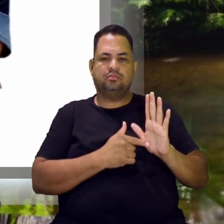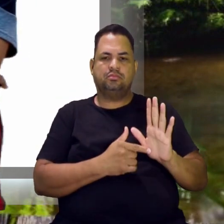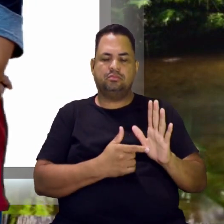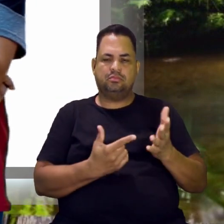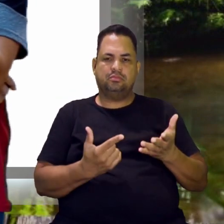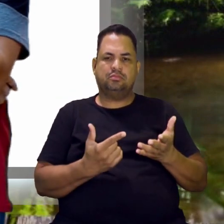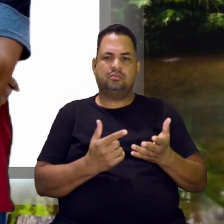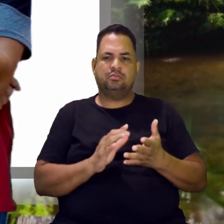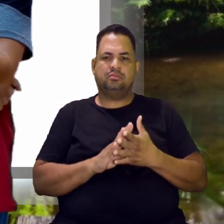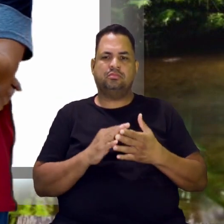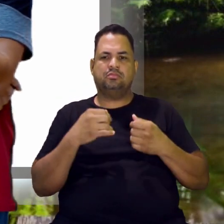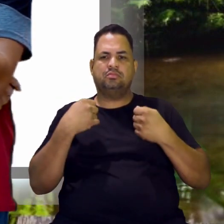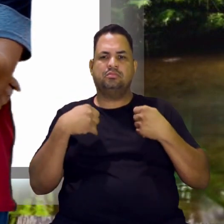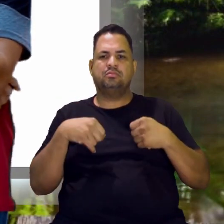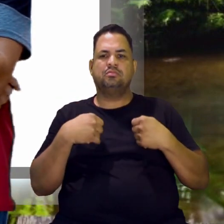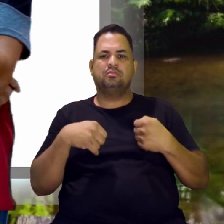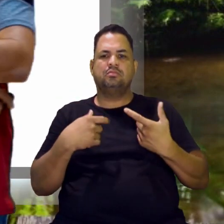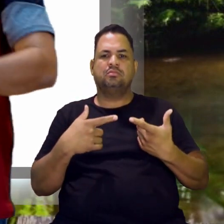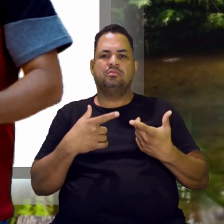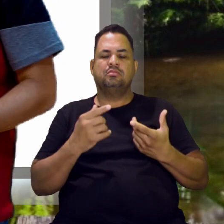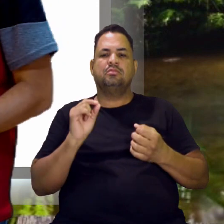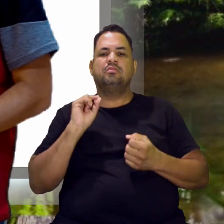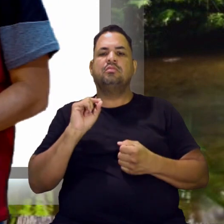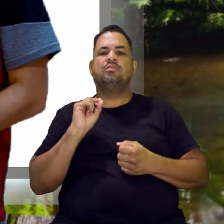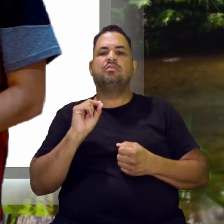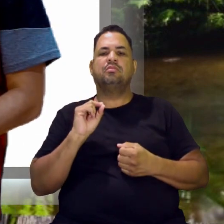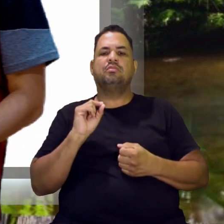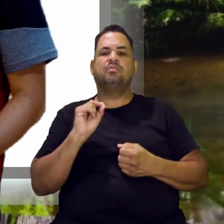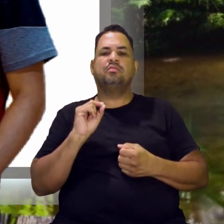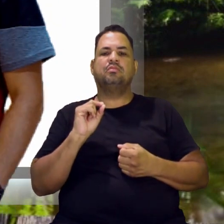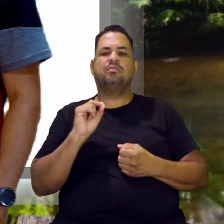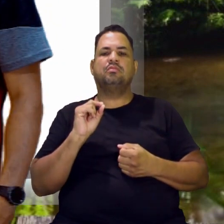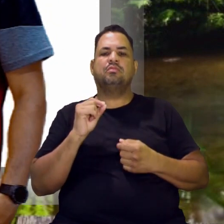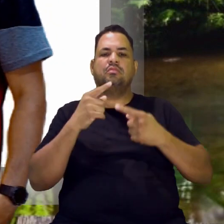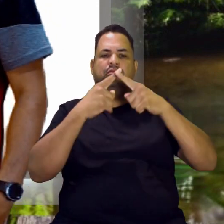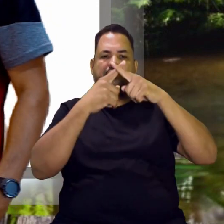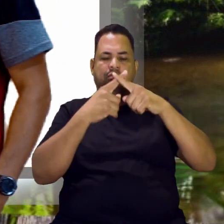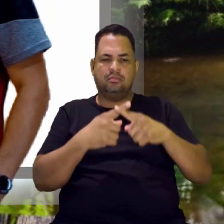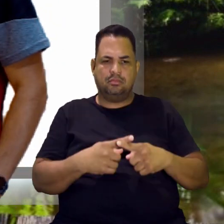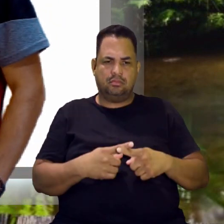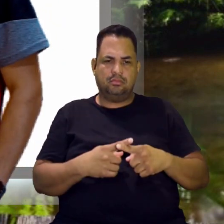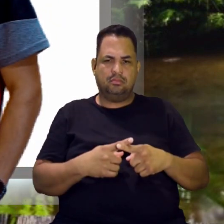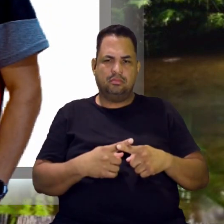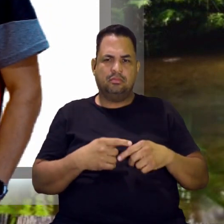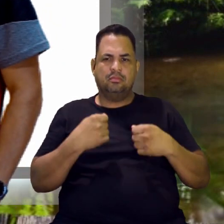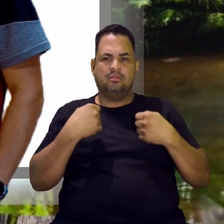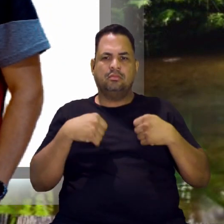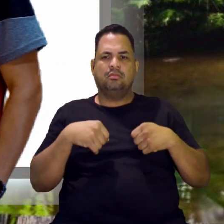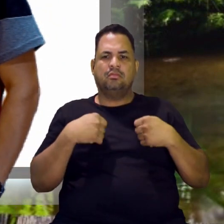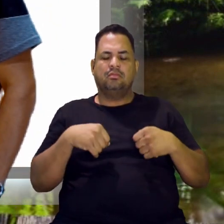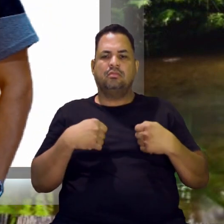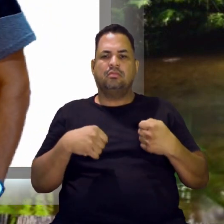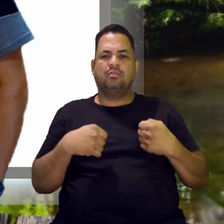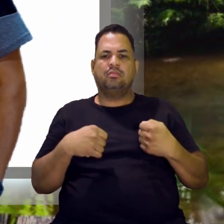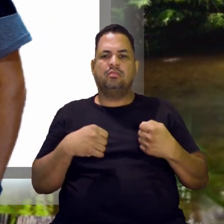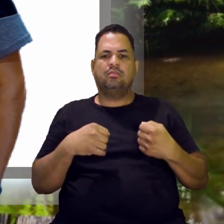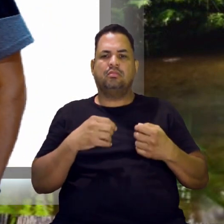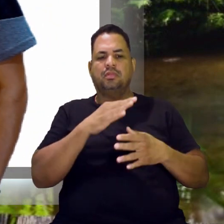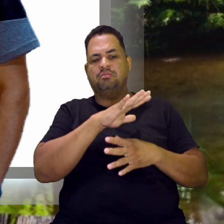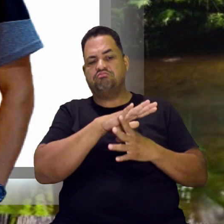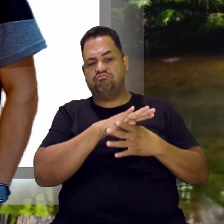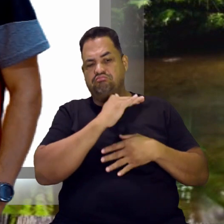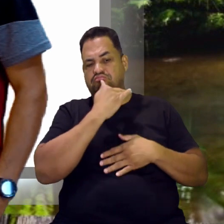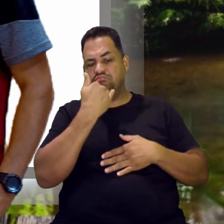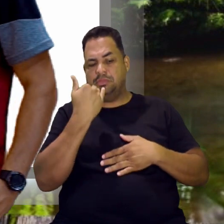apresenta, elas vão precisar o quê? Competir, vão precisar matar